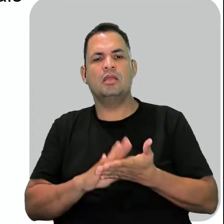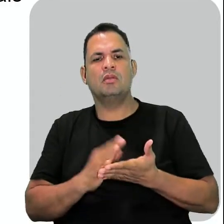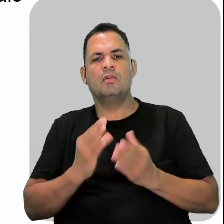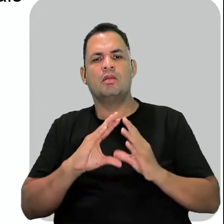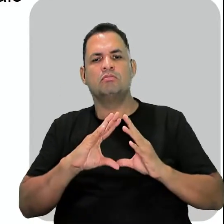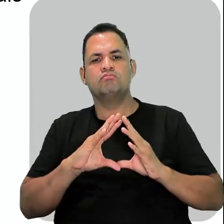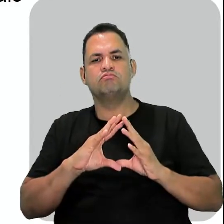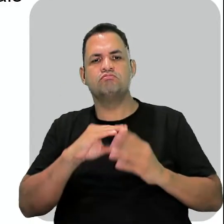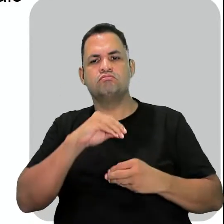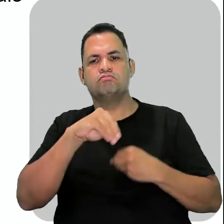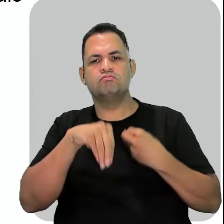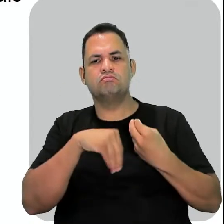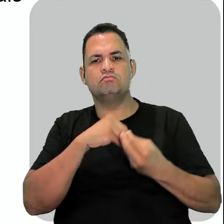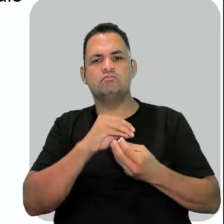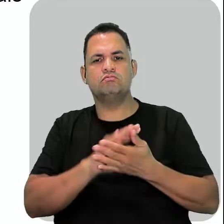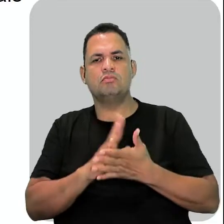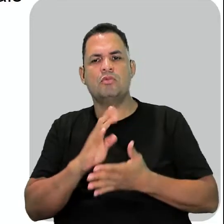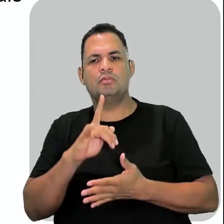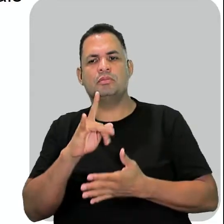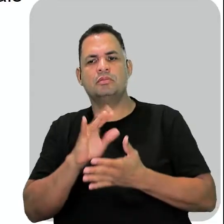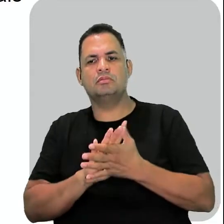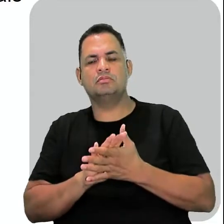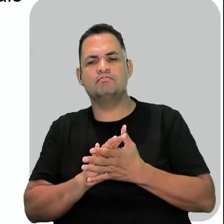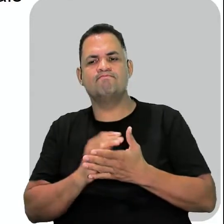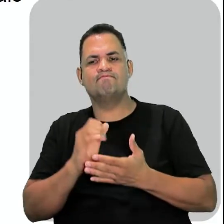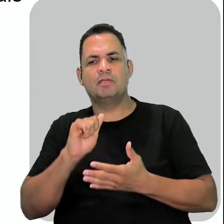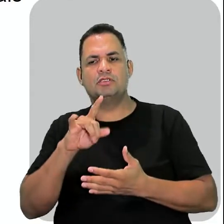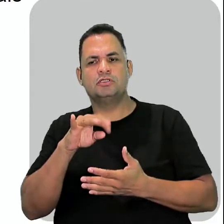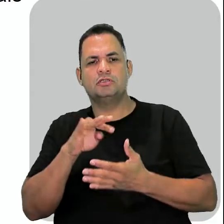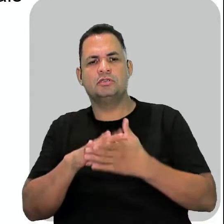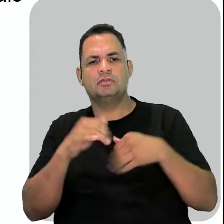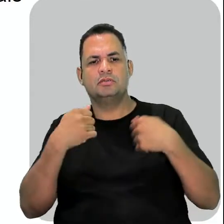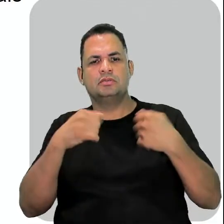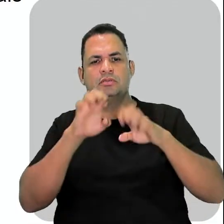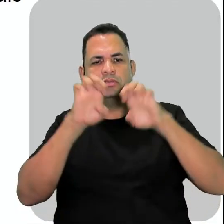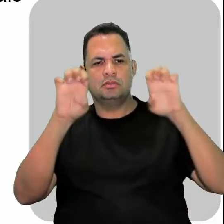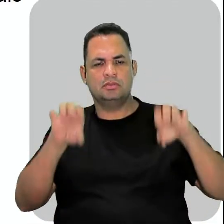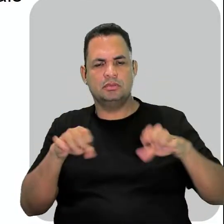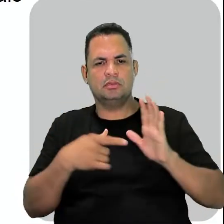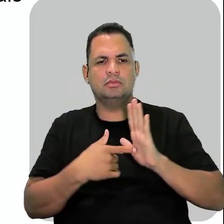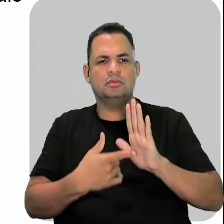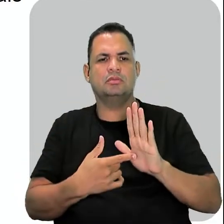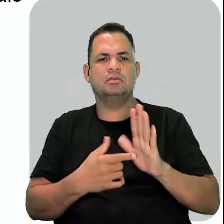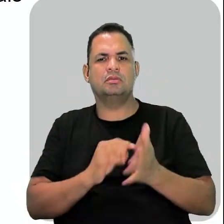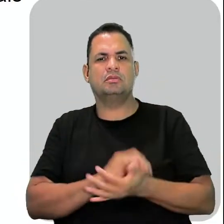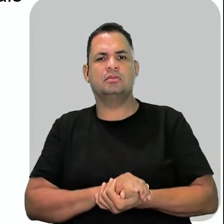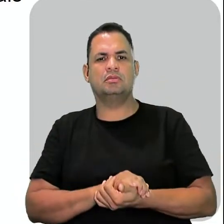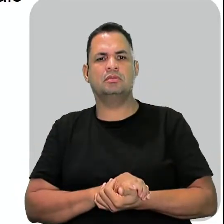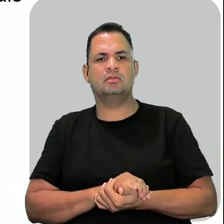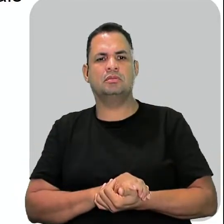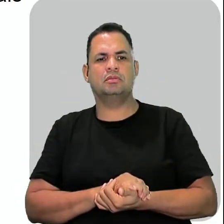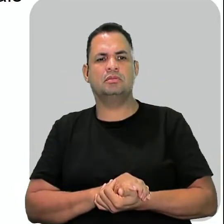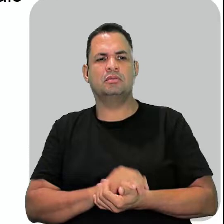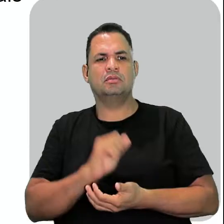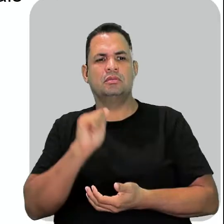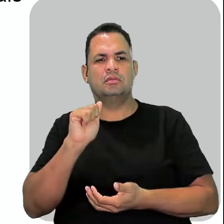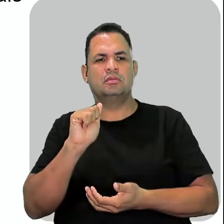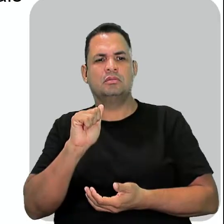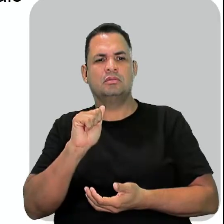composto orgânico seja opticamente ativo, é necessário na sua estrutura apresentar? Letra